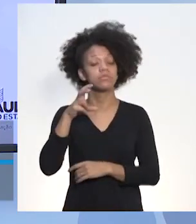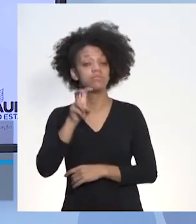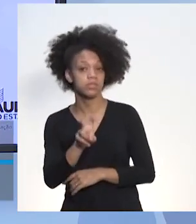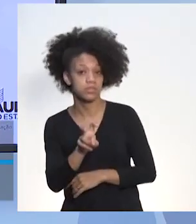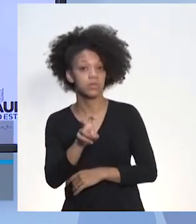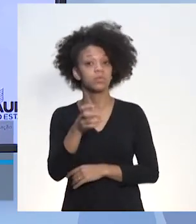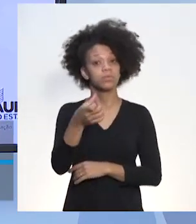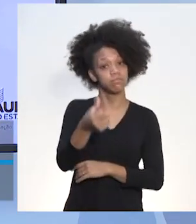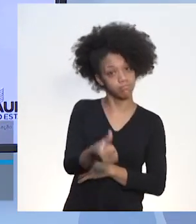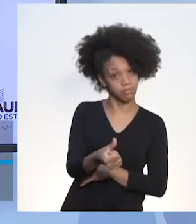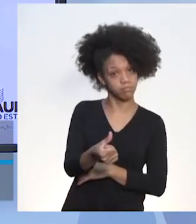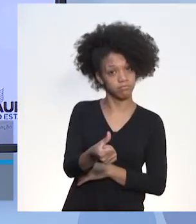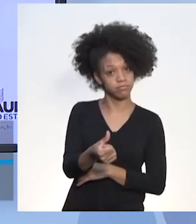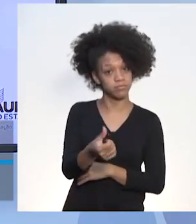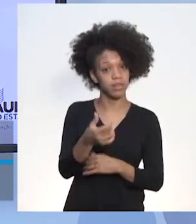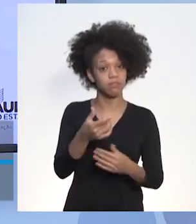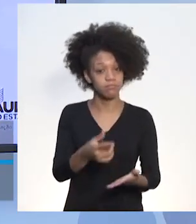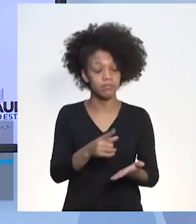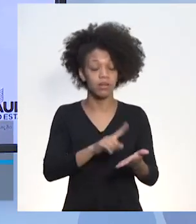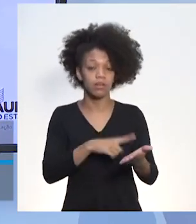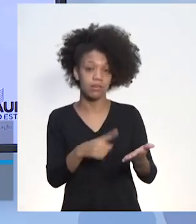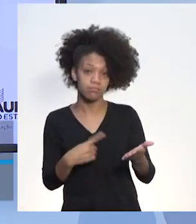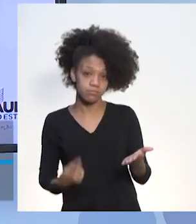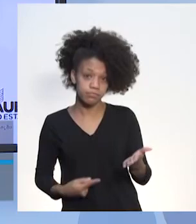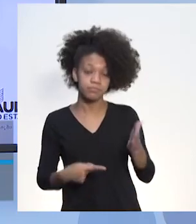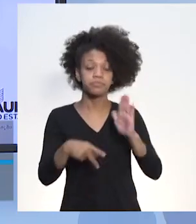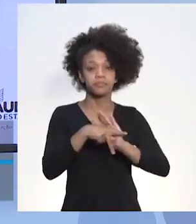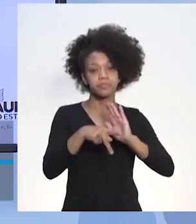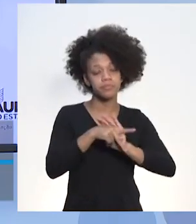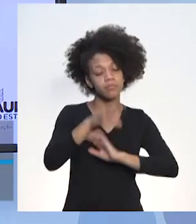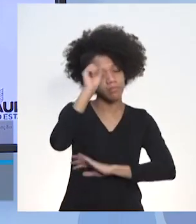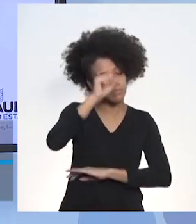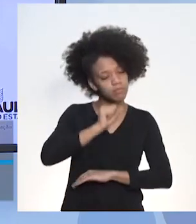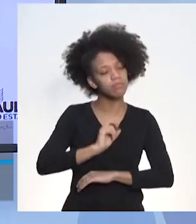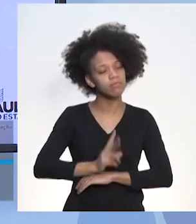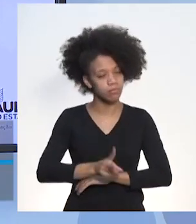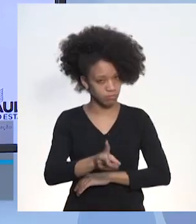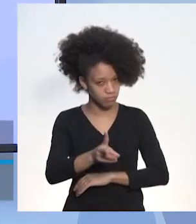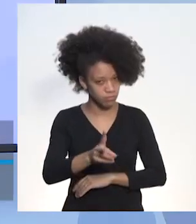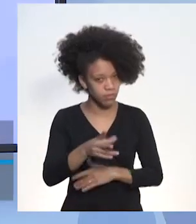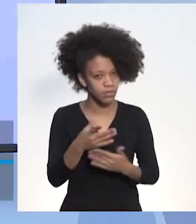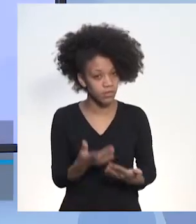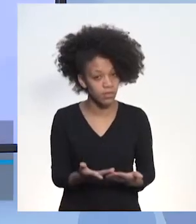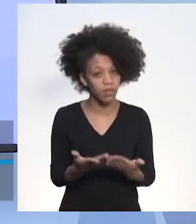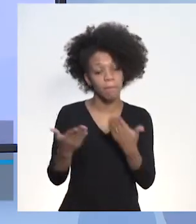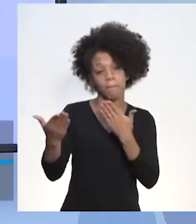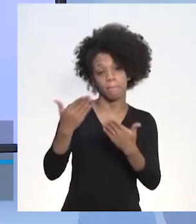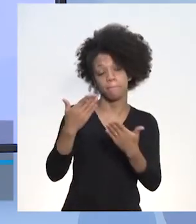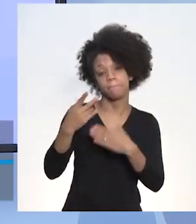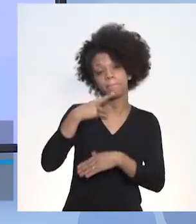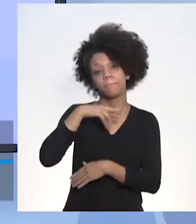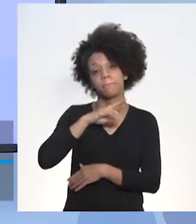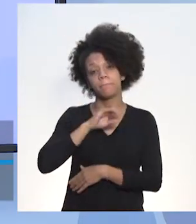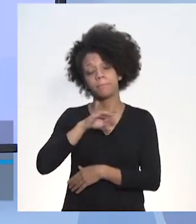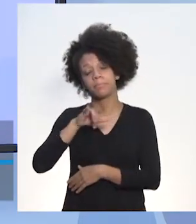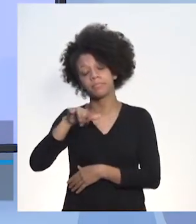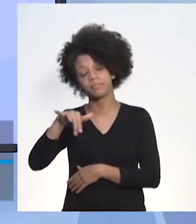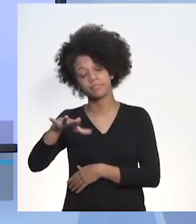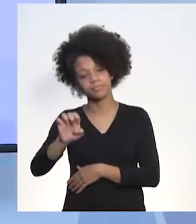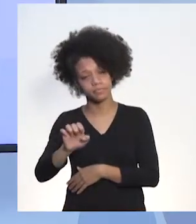e 6, lá do material Aprender Sempre, tá bom? Probabilidade clássica.